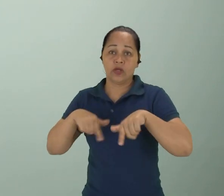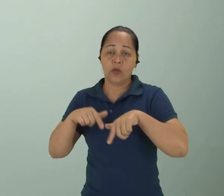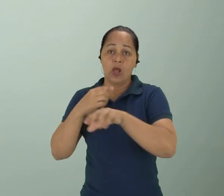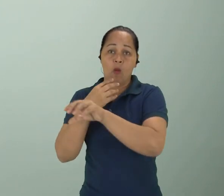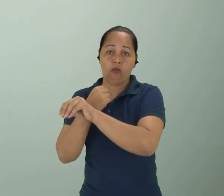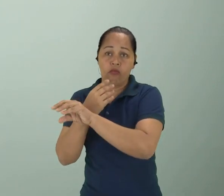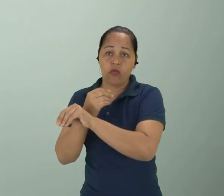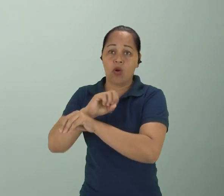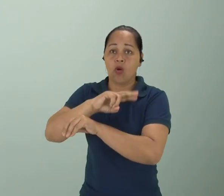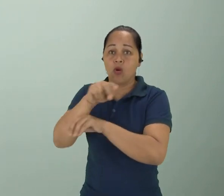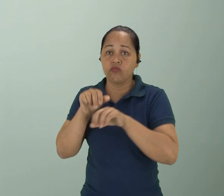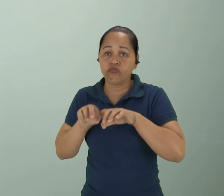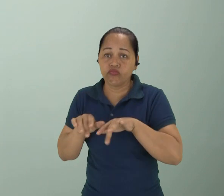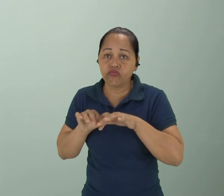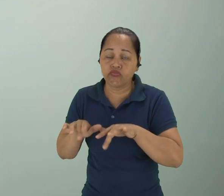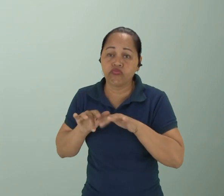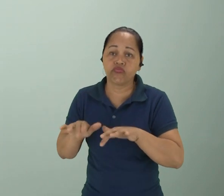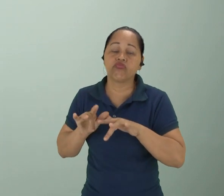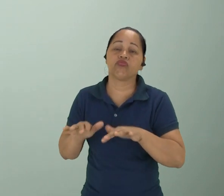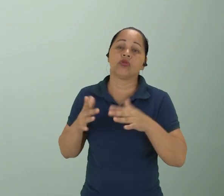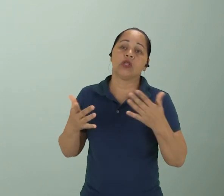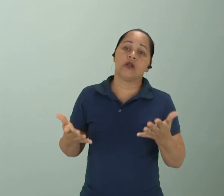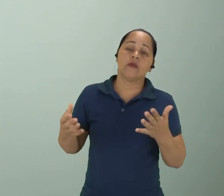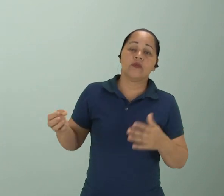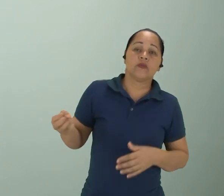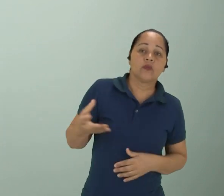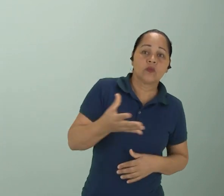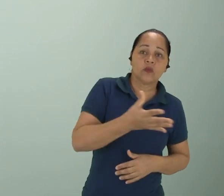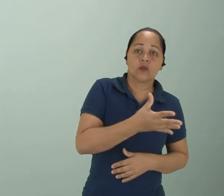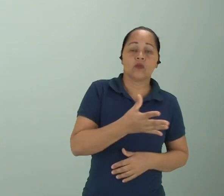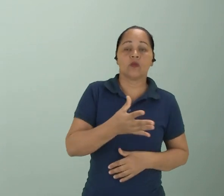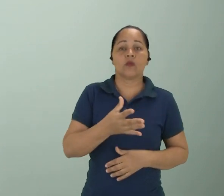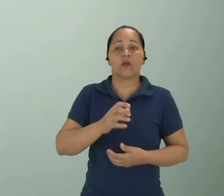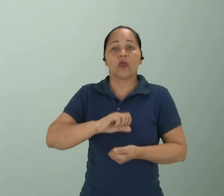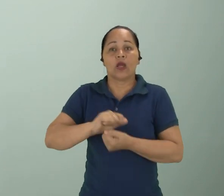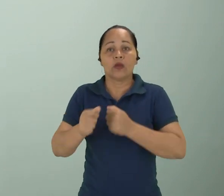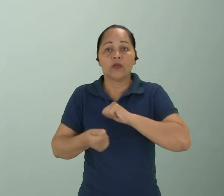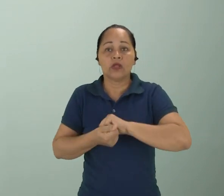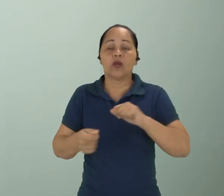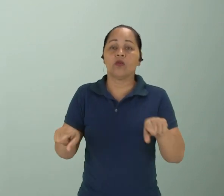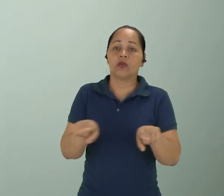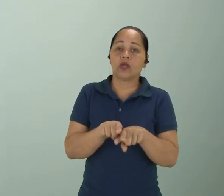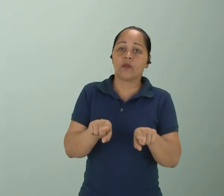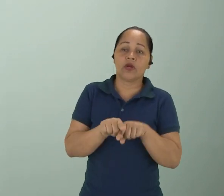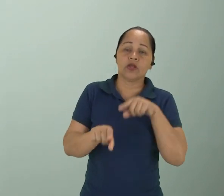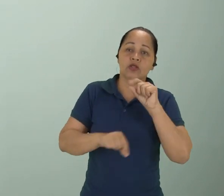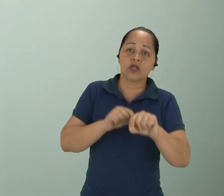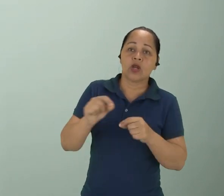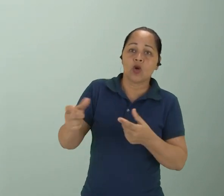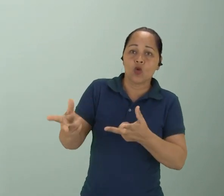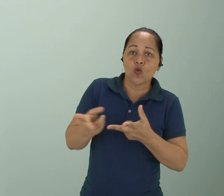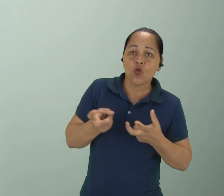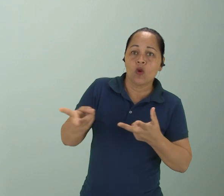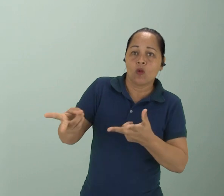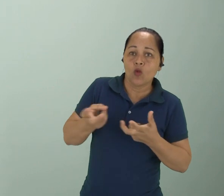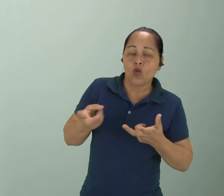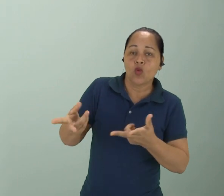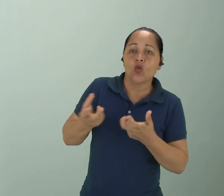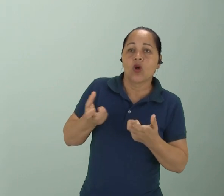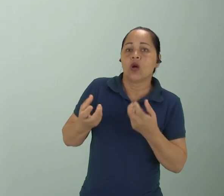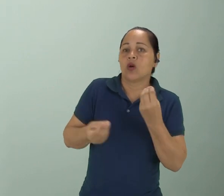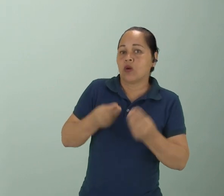vida é novas relações de consumo o consumo consciência é direito do consumidor